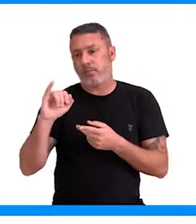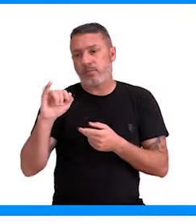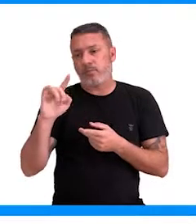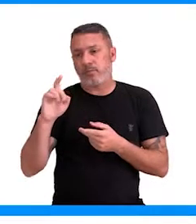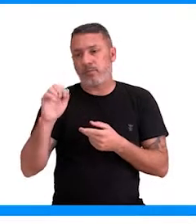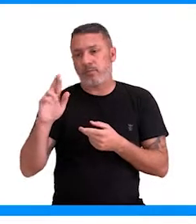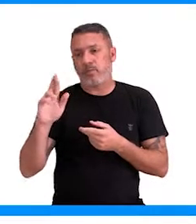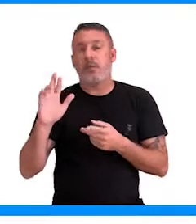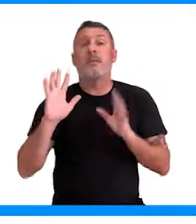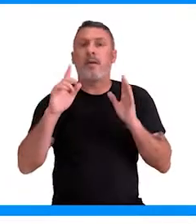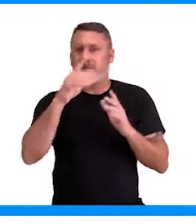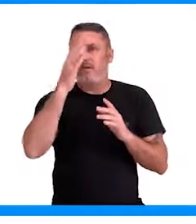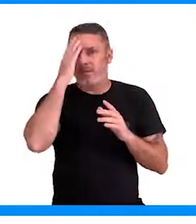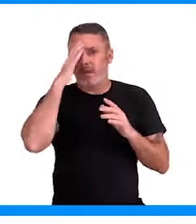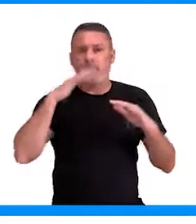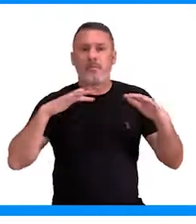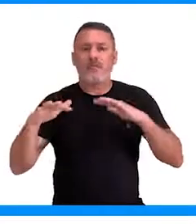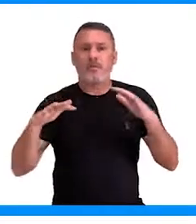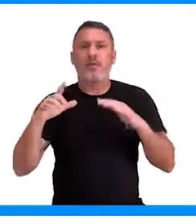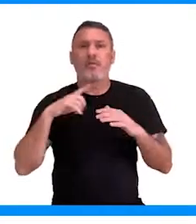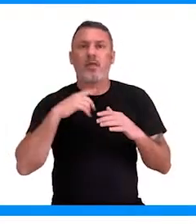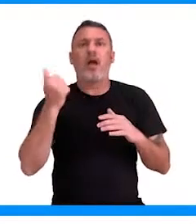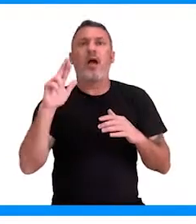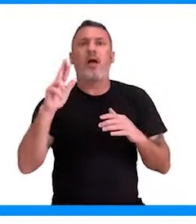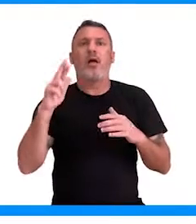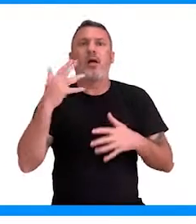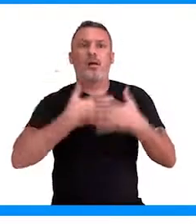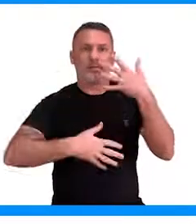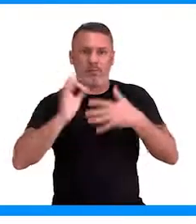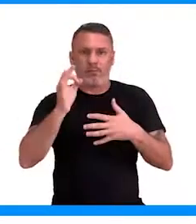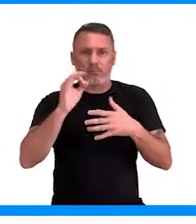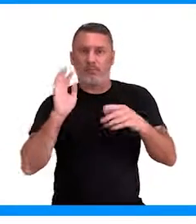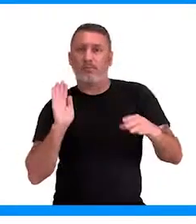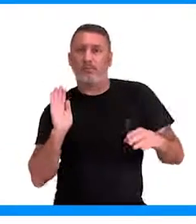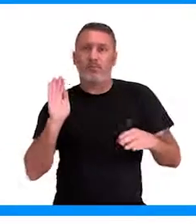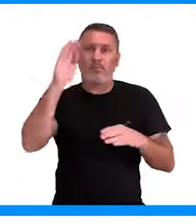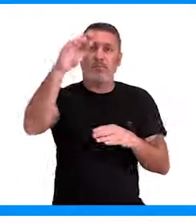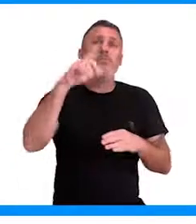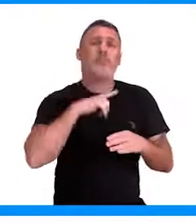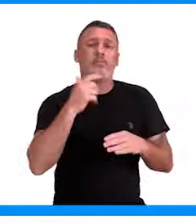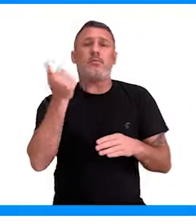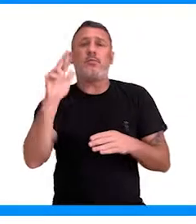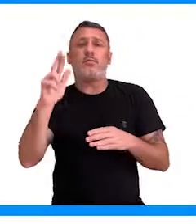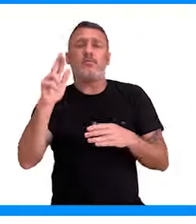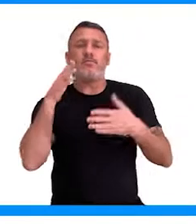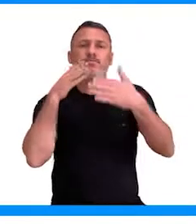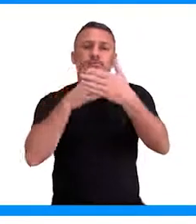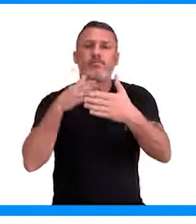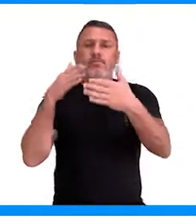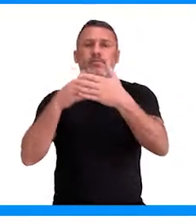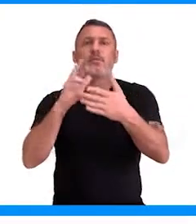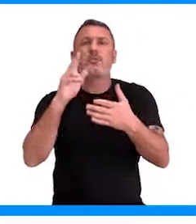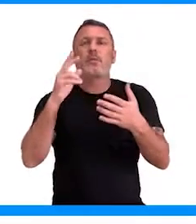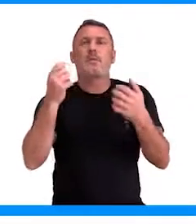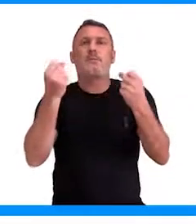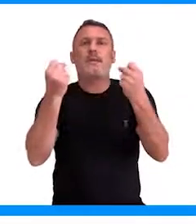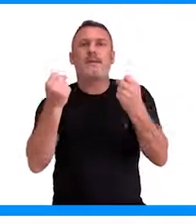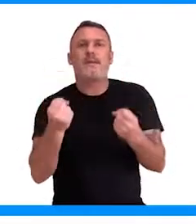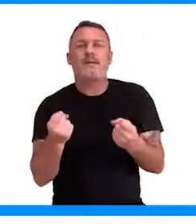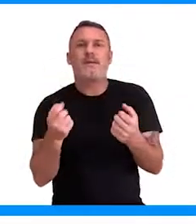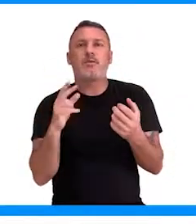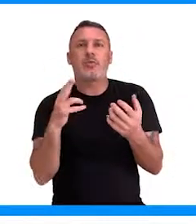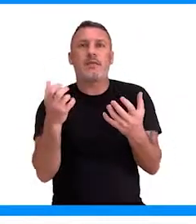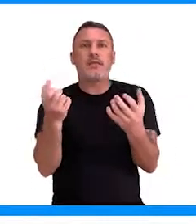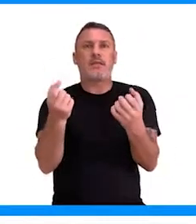que interfere nesse movimento dos projéteis. Projéteis são todos aqueles objetos que a gente arremessar e fizer